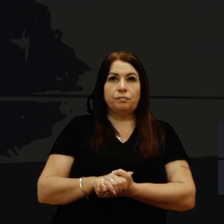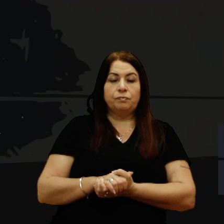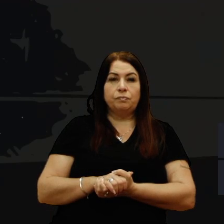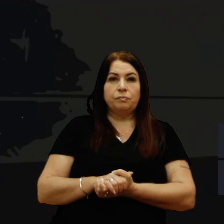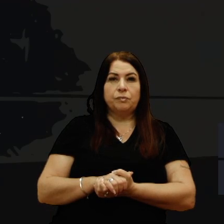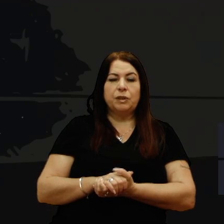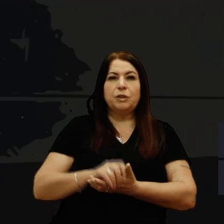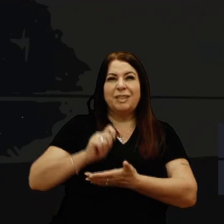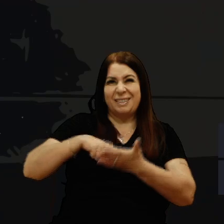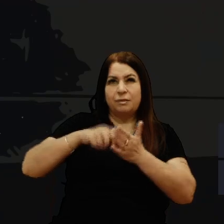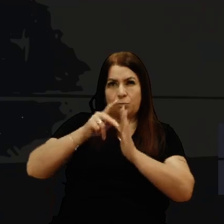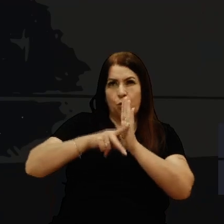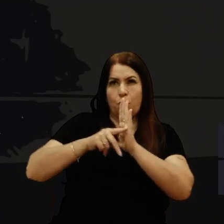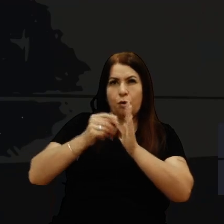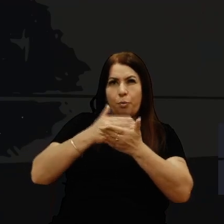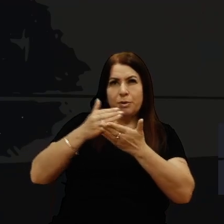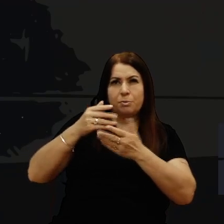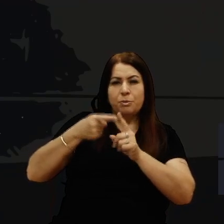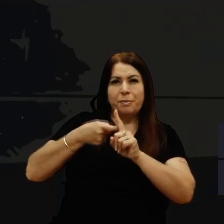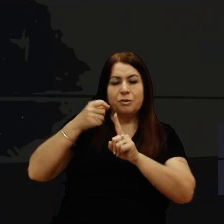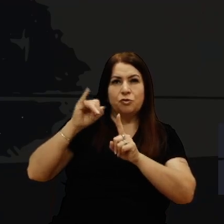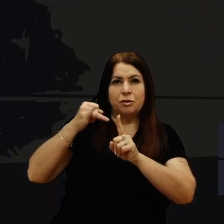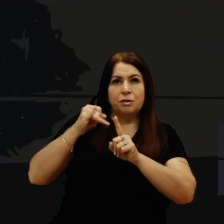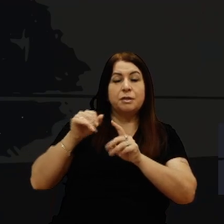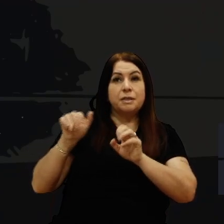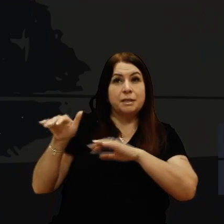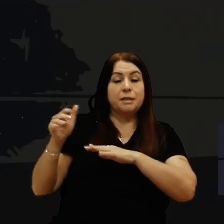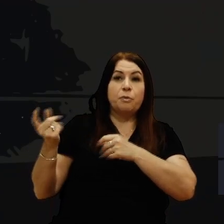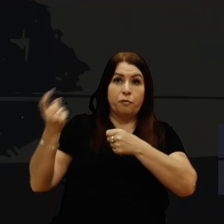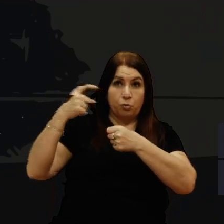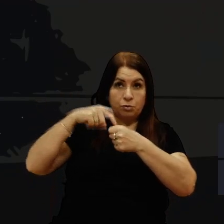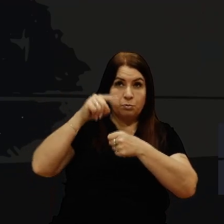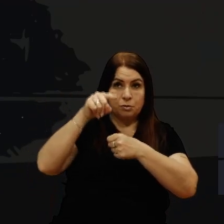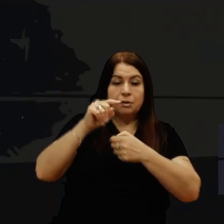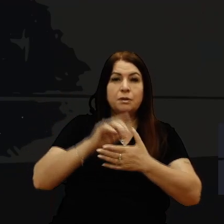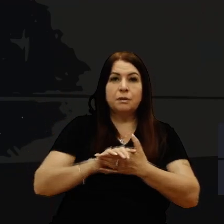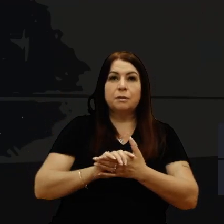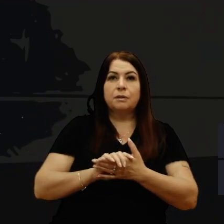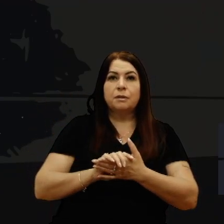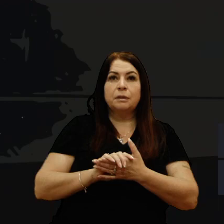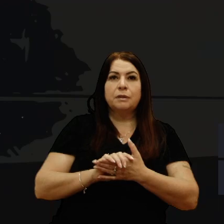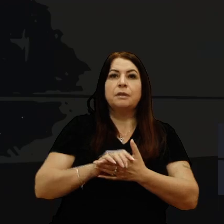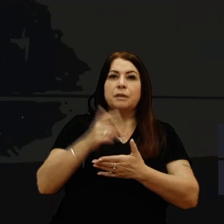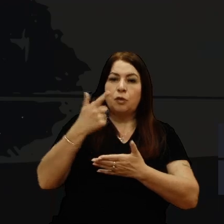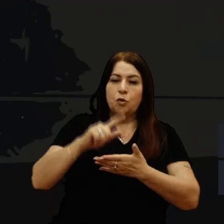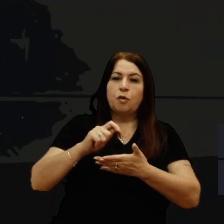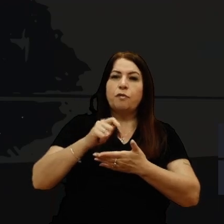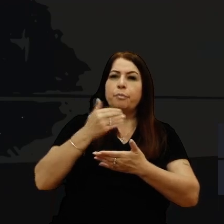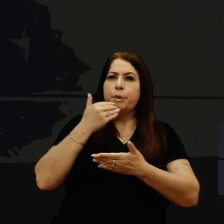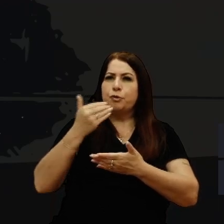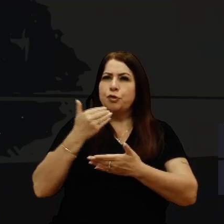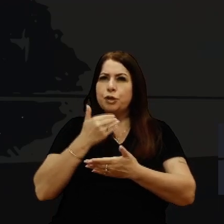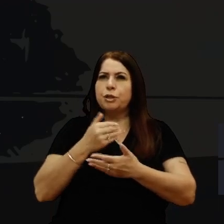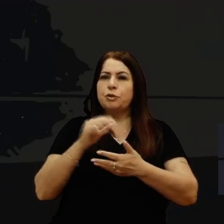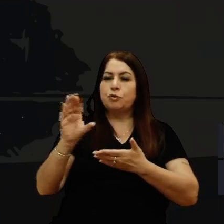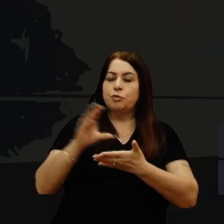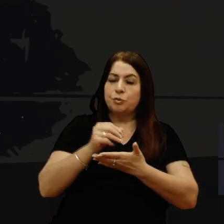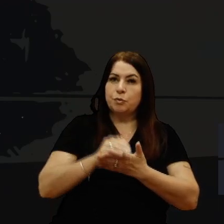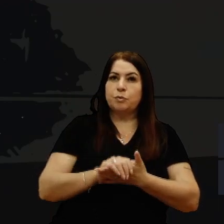protocolos que nós fizemos inicialmente lá em janeiro, agora em setembro voltamos lá, protocolando novos pedidos de